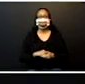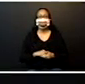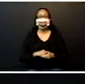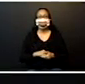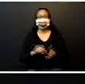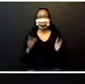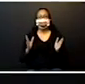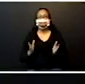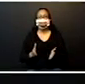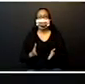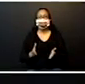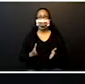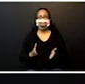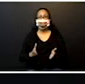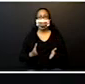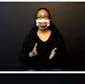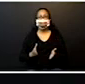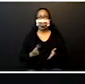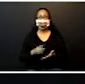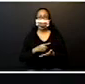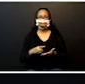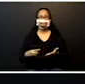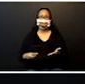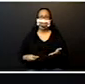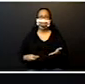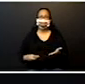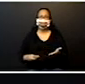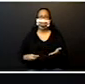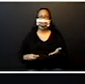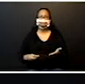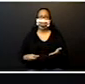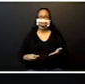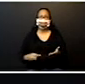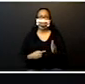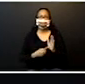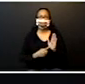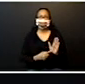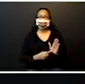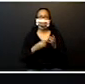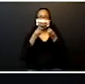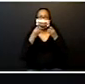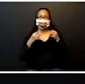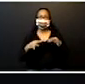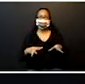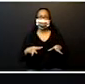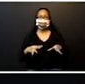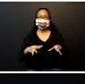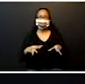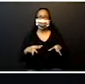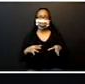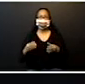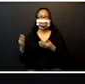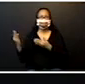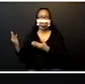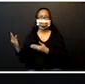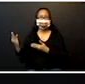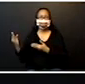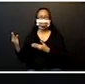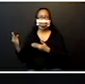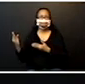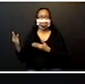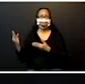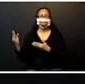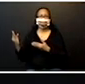Agora aqui, ó, vocês vão ver que no material impresso de vocês está assim, ó, a explicação sobre ações. Olha